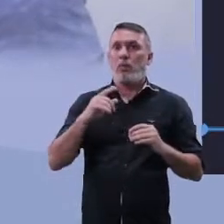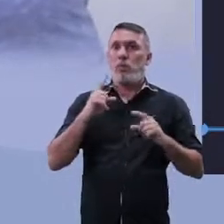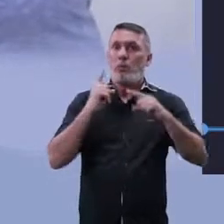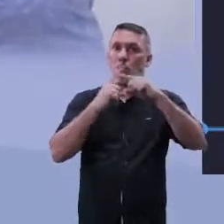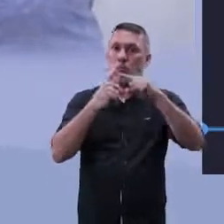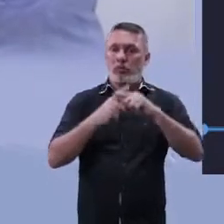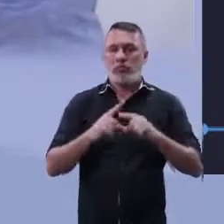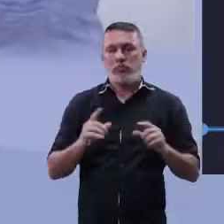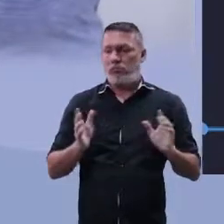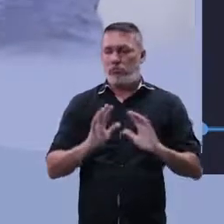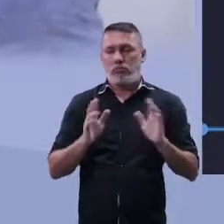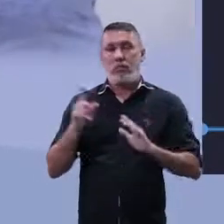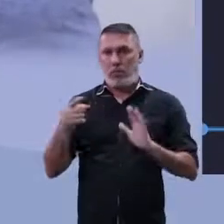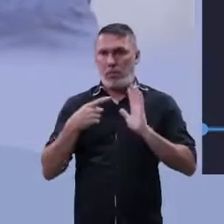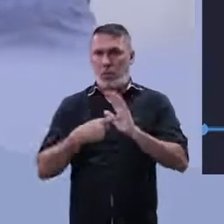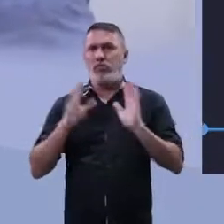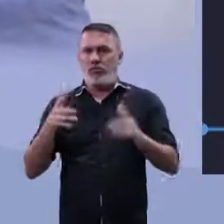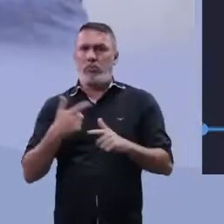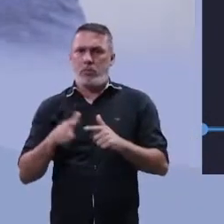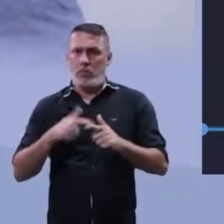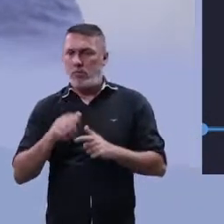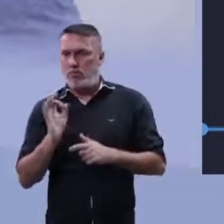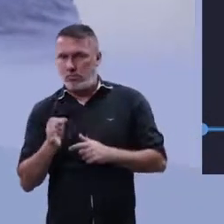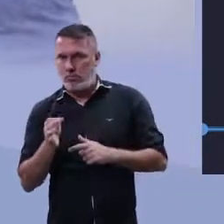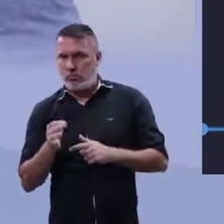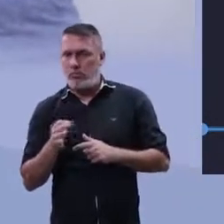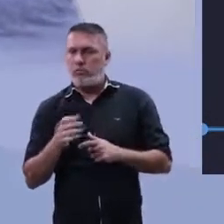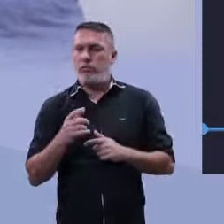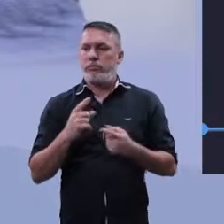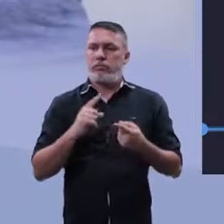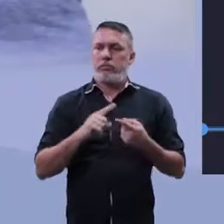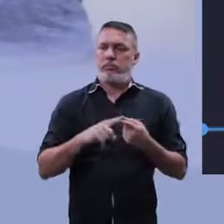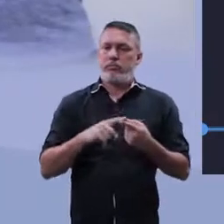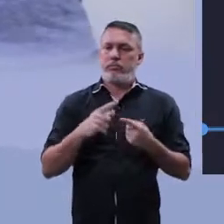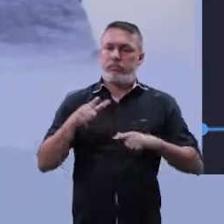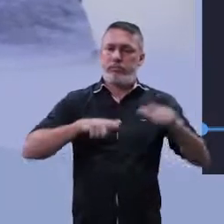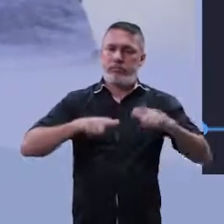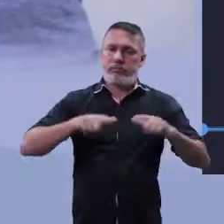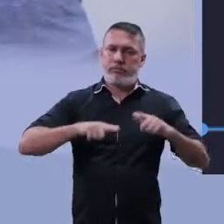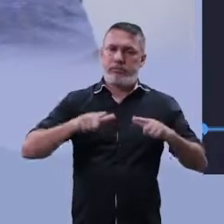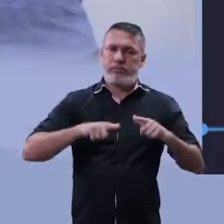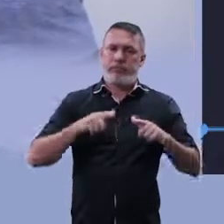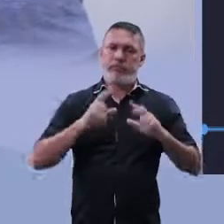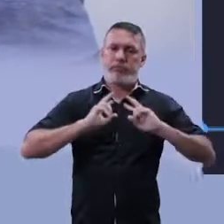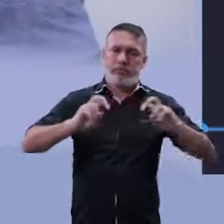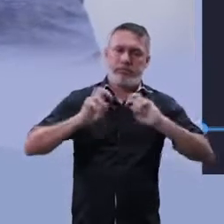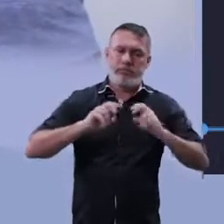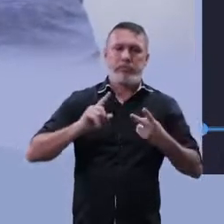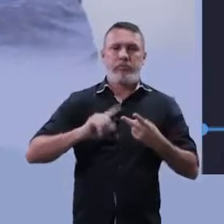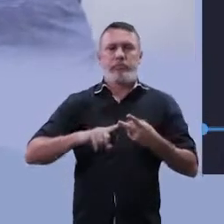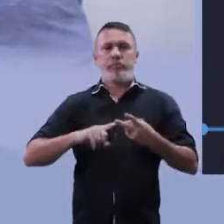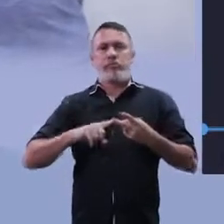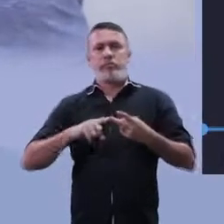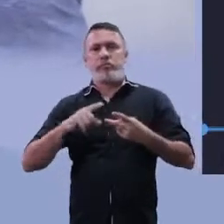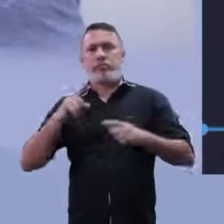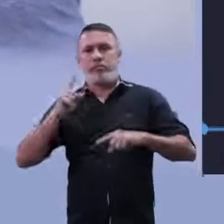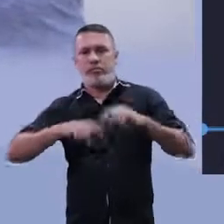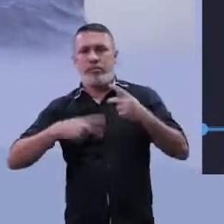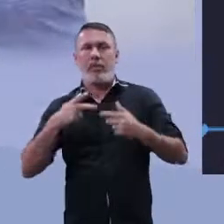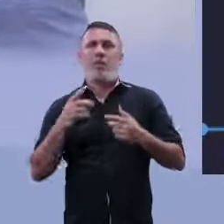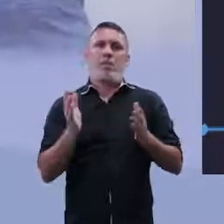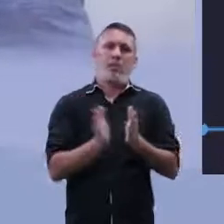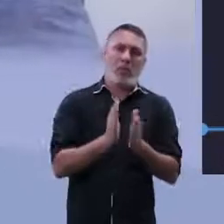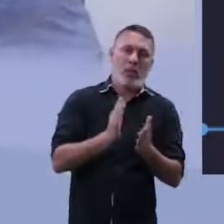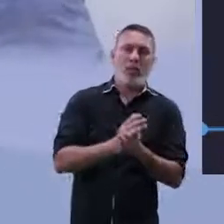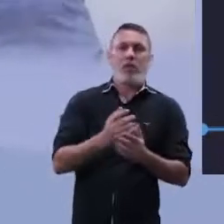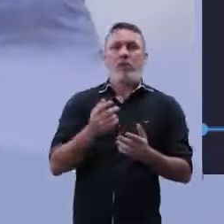no critério do positivo. Ele apresentou os problemas, a mão de obra barata, né, a exploração da mão de obra e